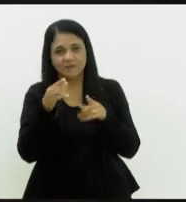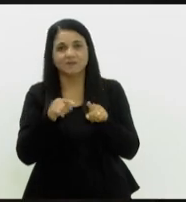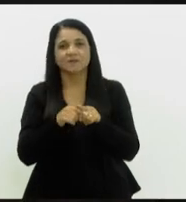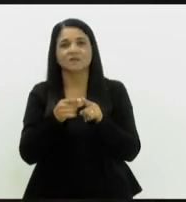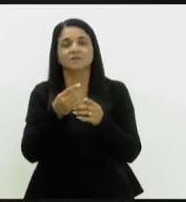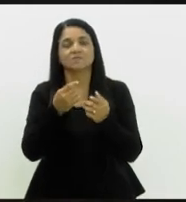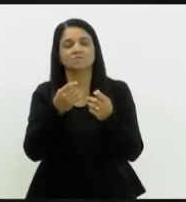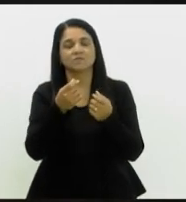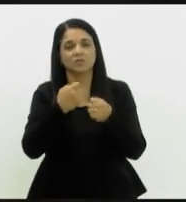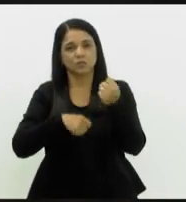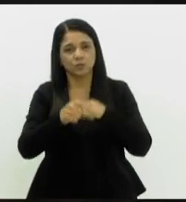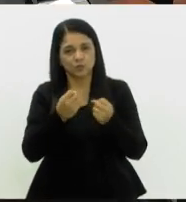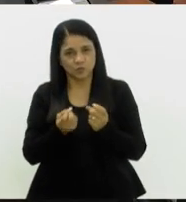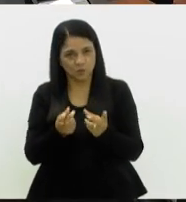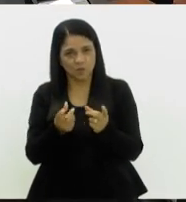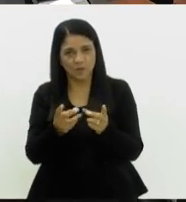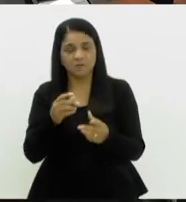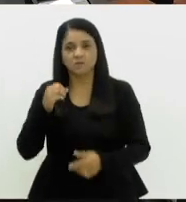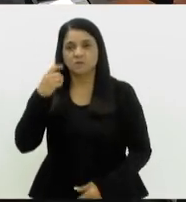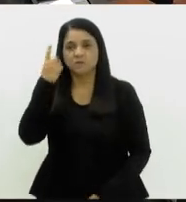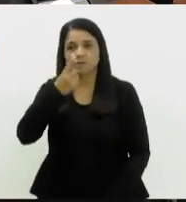deputado Anderson Moraes.